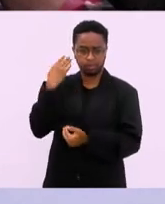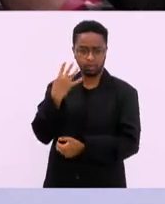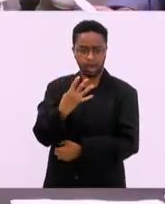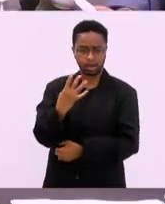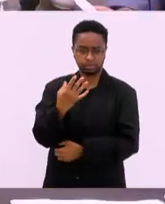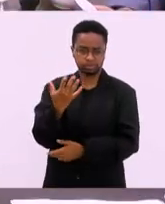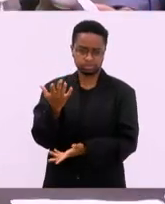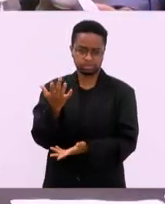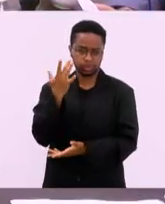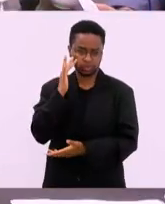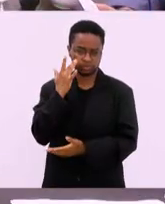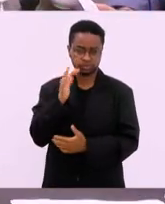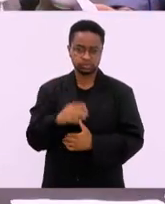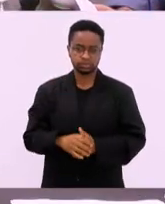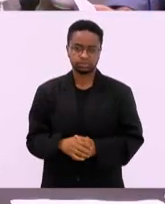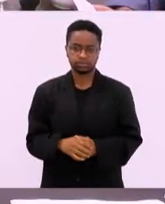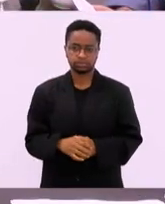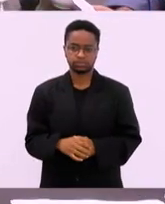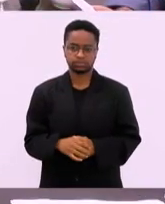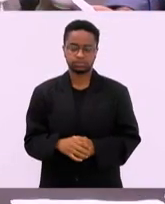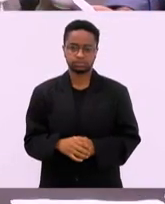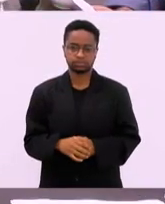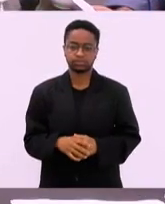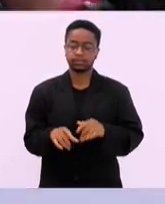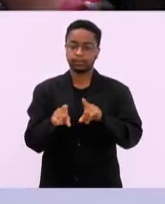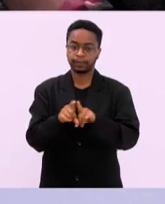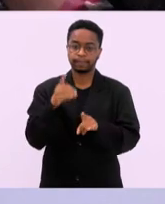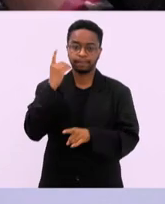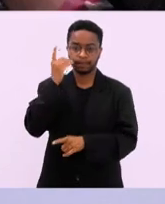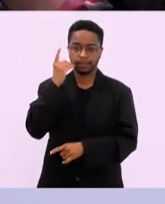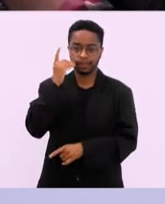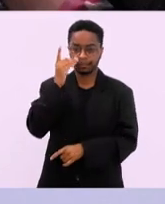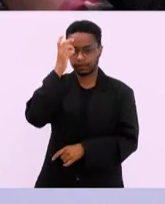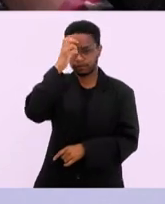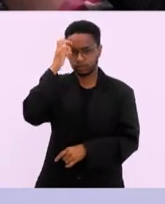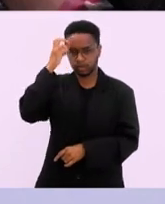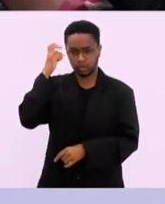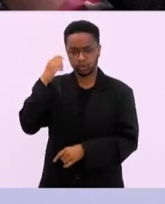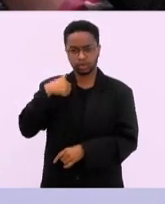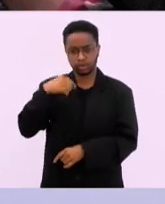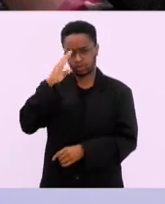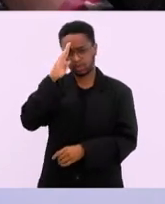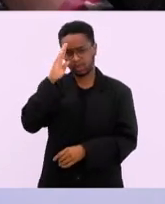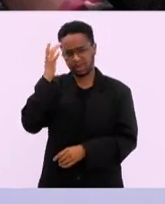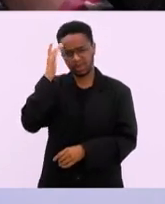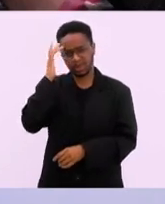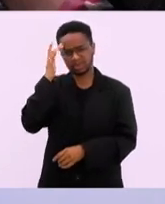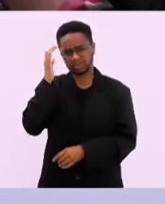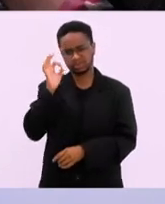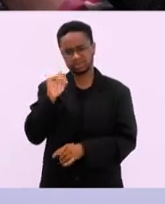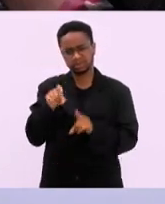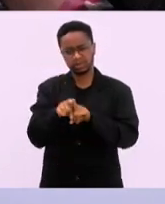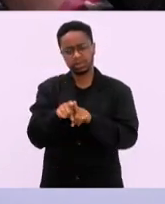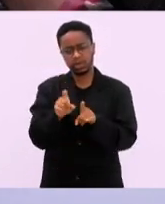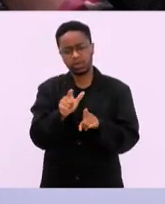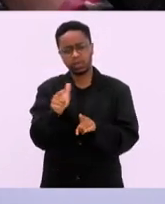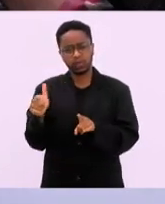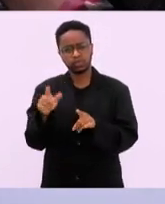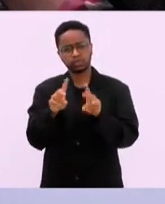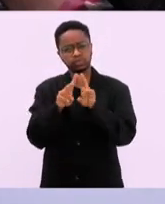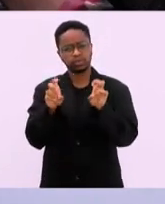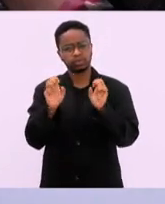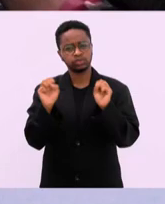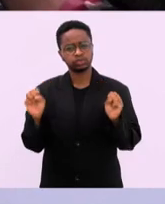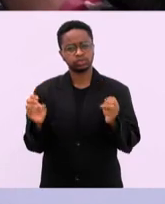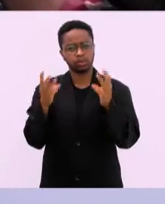Benegal o projeto, salvo engano. Teve, acho que da deputada Verônica, teve um outro que diz a respeito ao show